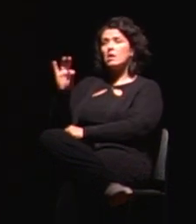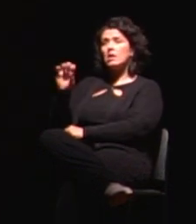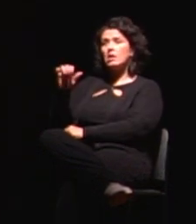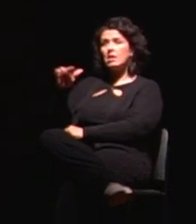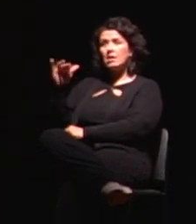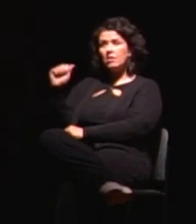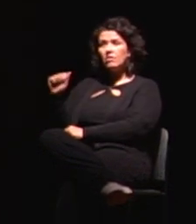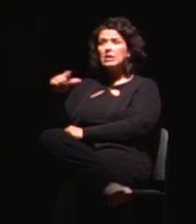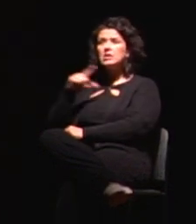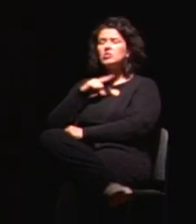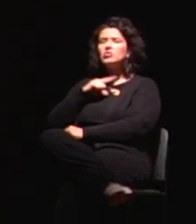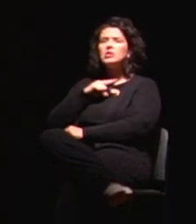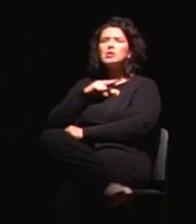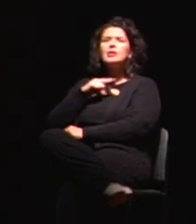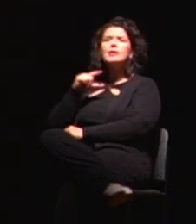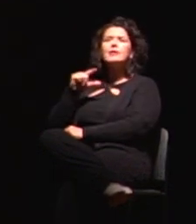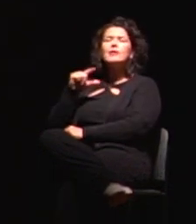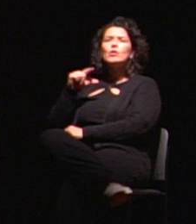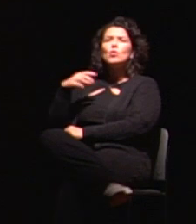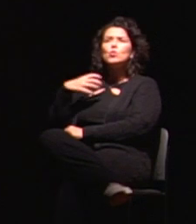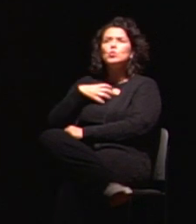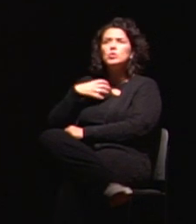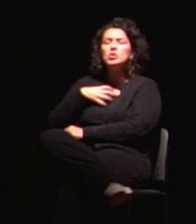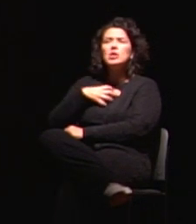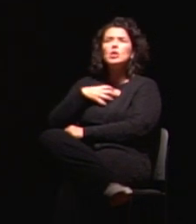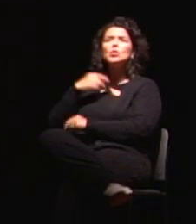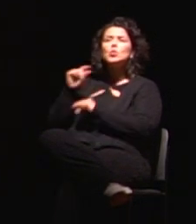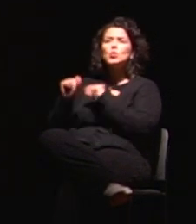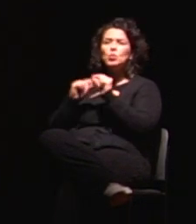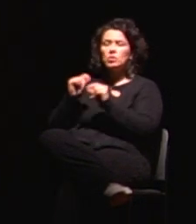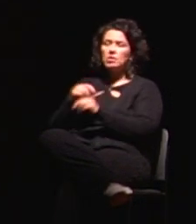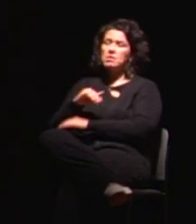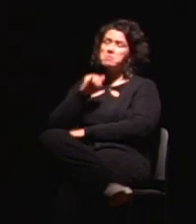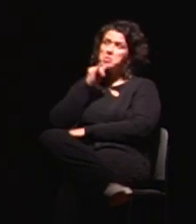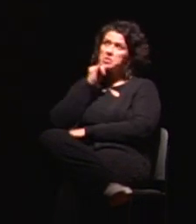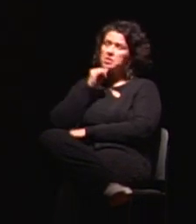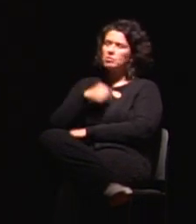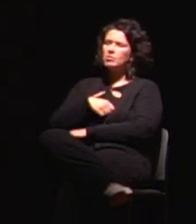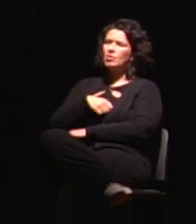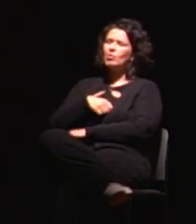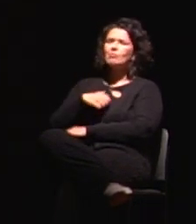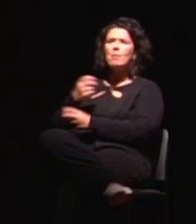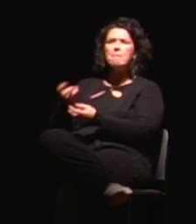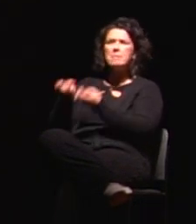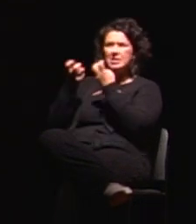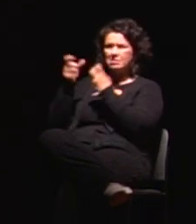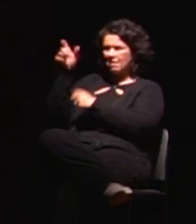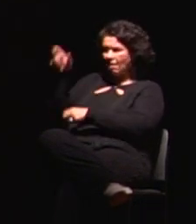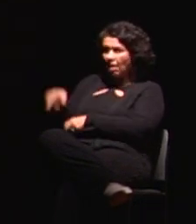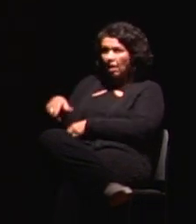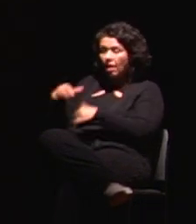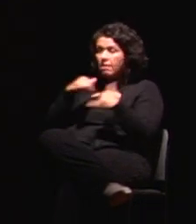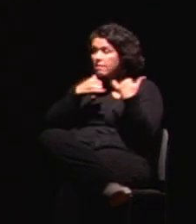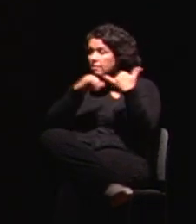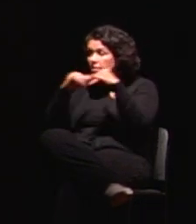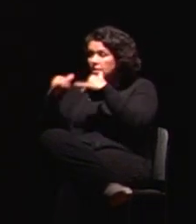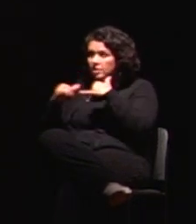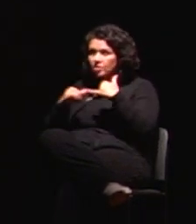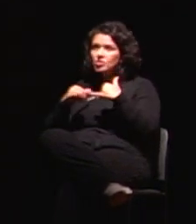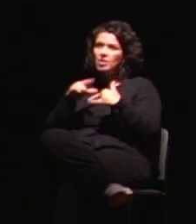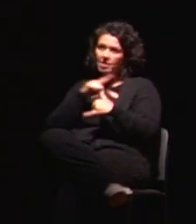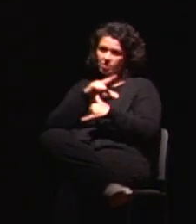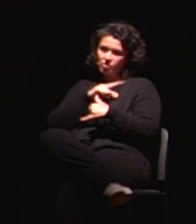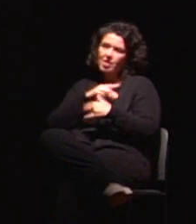essa coisa de ao mesmo tempo que eu via ela, que essa energia que o